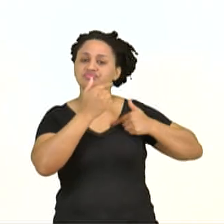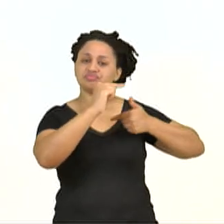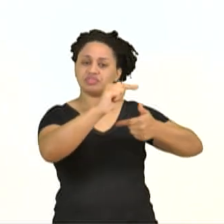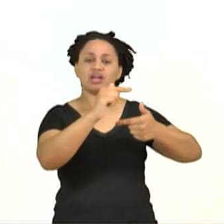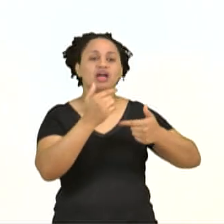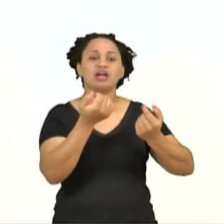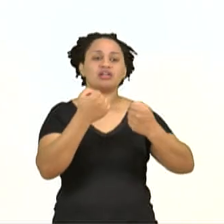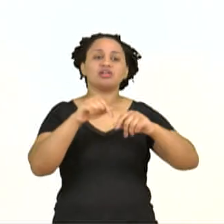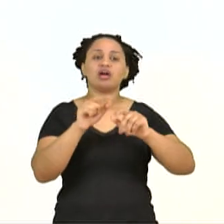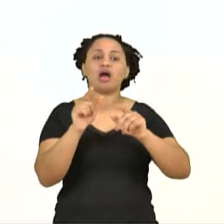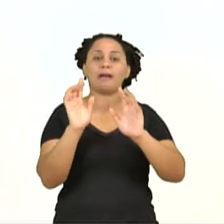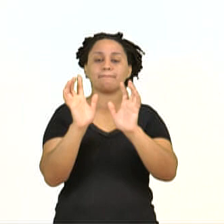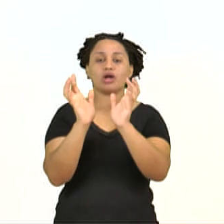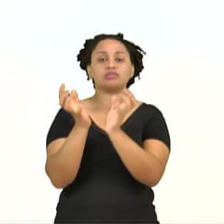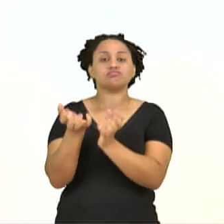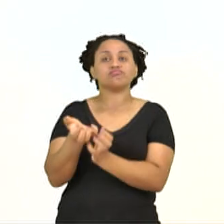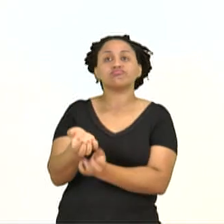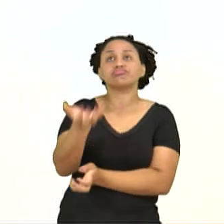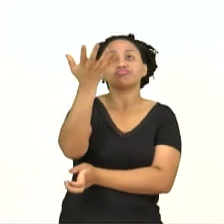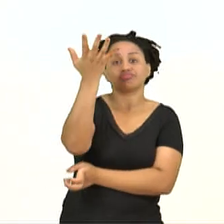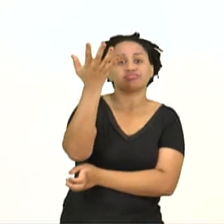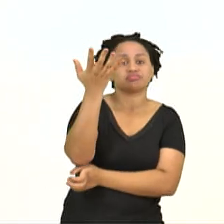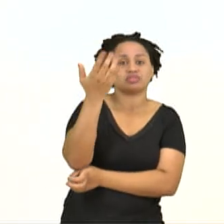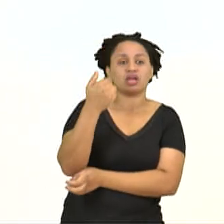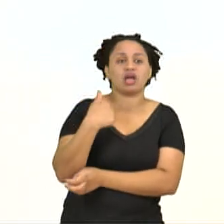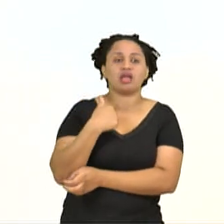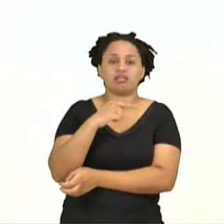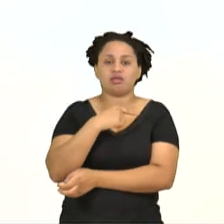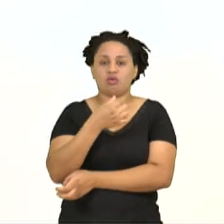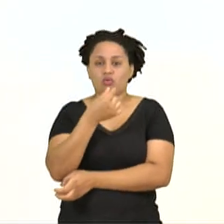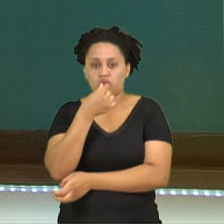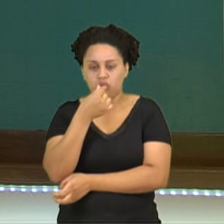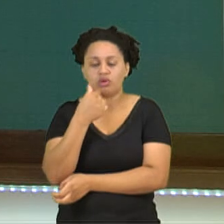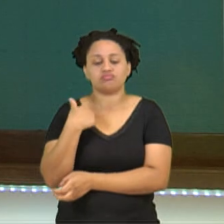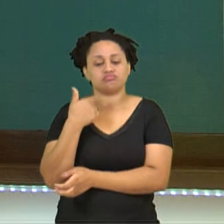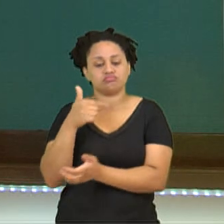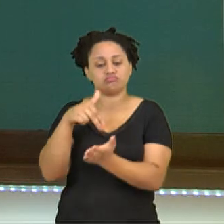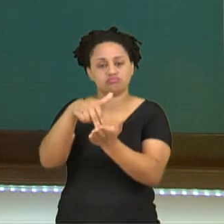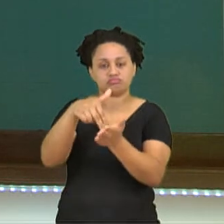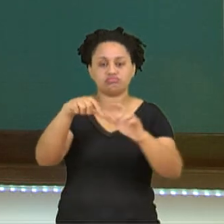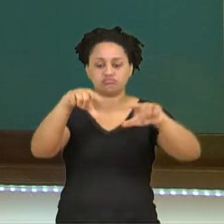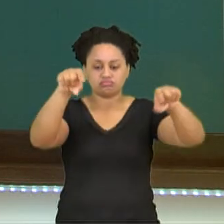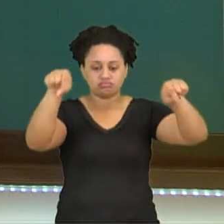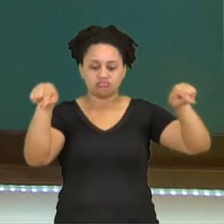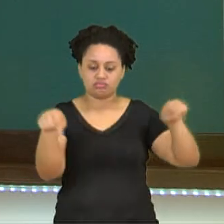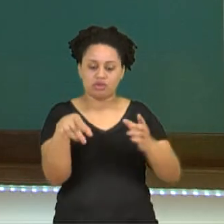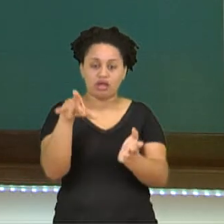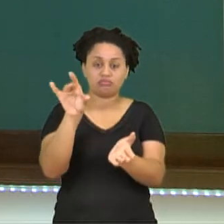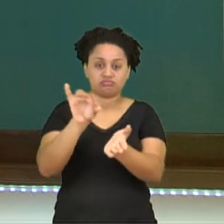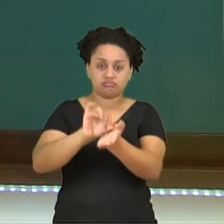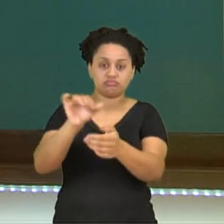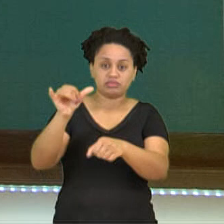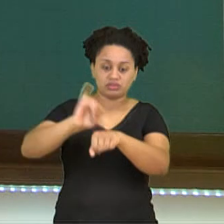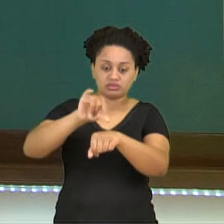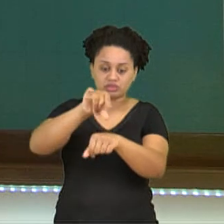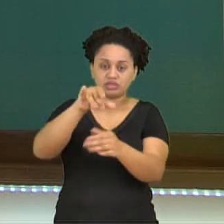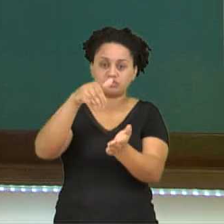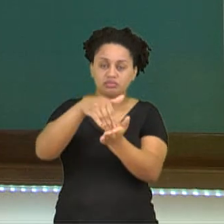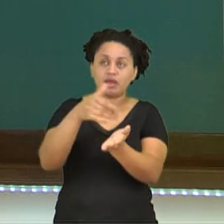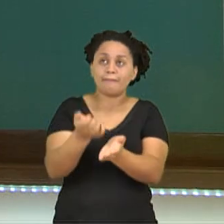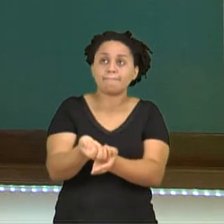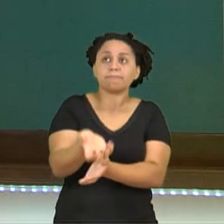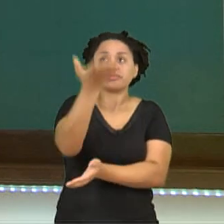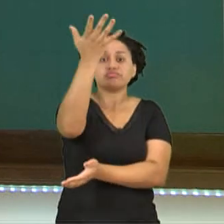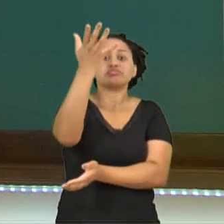ser a bola ao alto. O árbitro vai chegar no meio da quadra e vai lançar essa bola ao alto, onde os jogadores vão ter